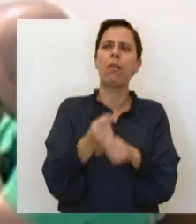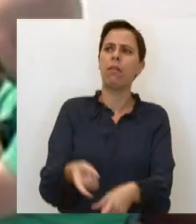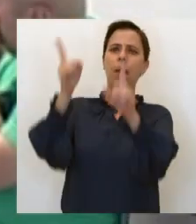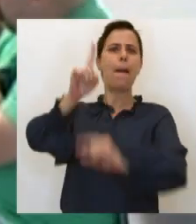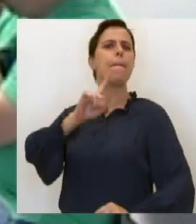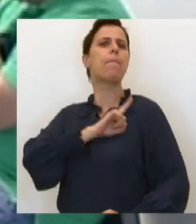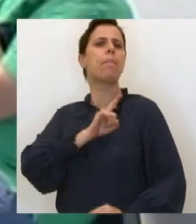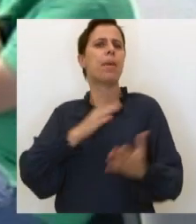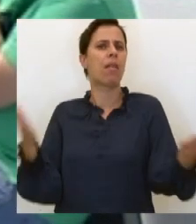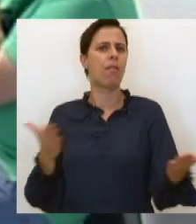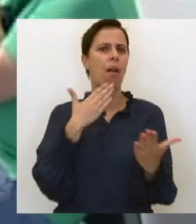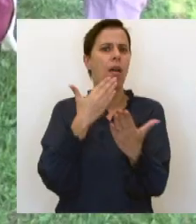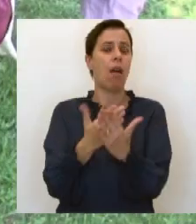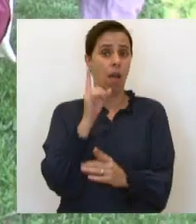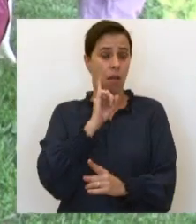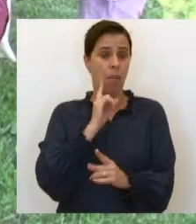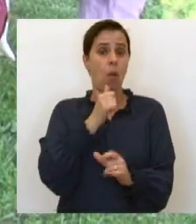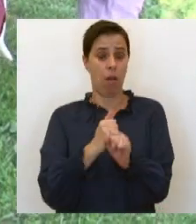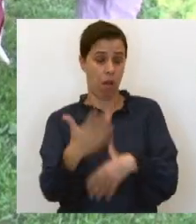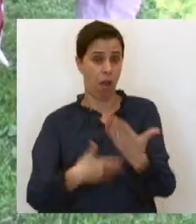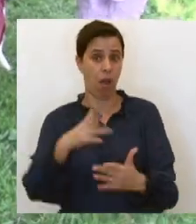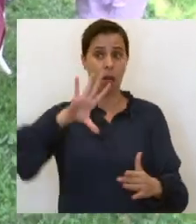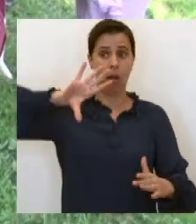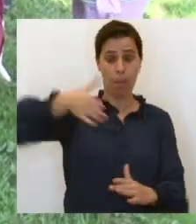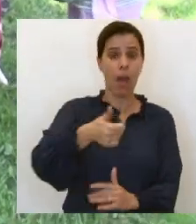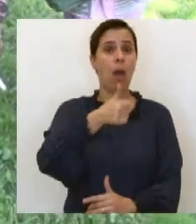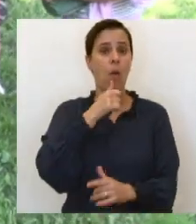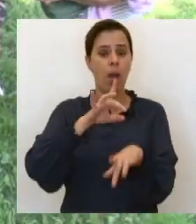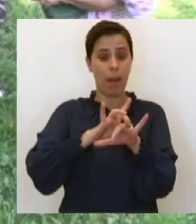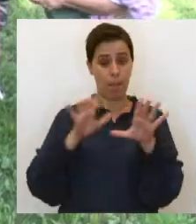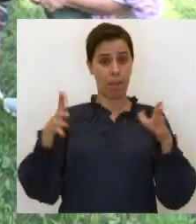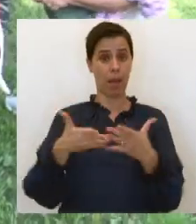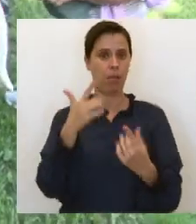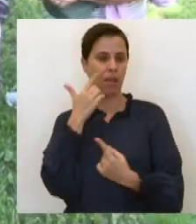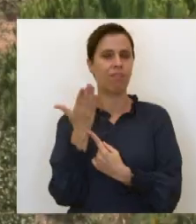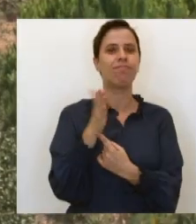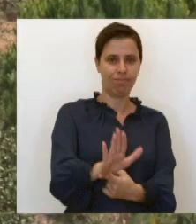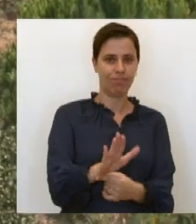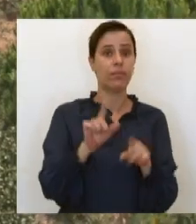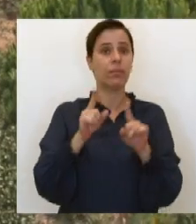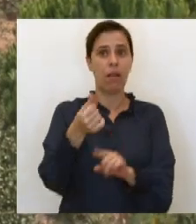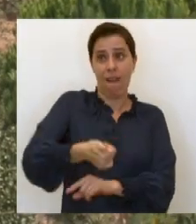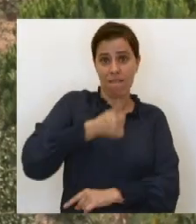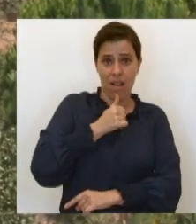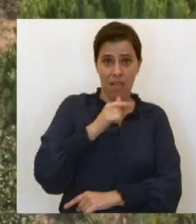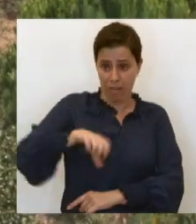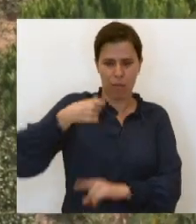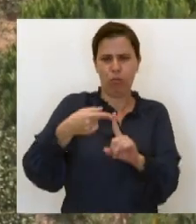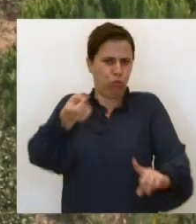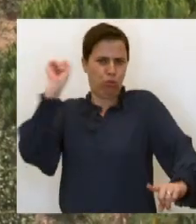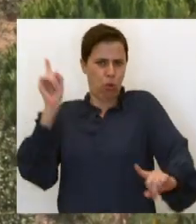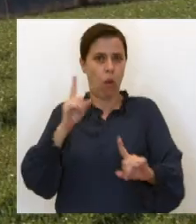ao setor privado, dada a sua importância para o funcionamento do país, como a pandemia veio demonstrar. O capitalismo não é